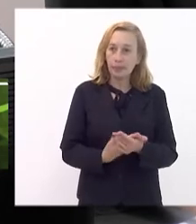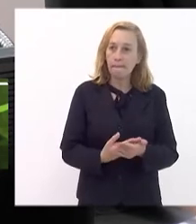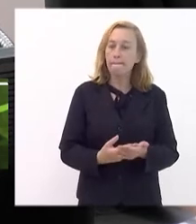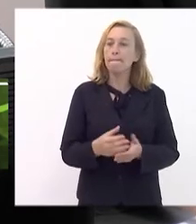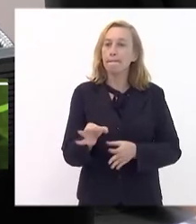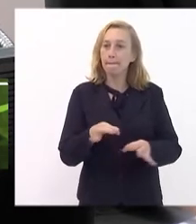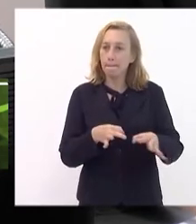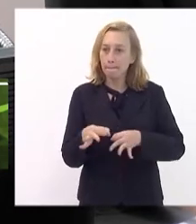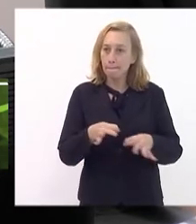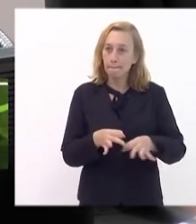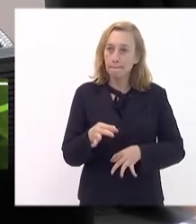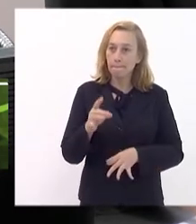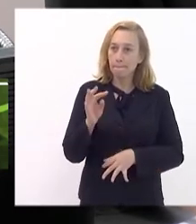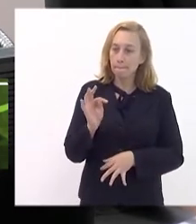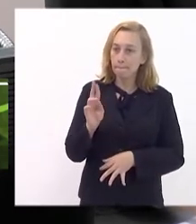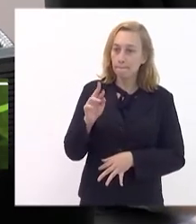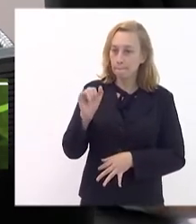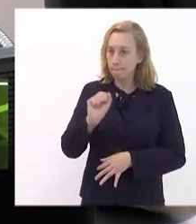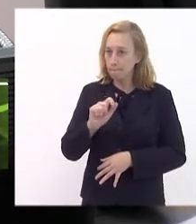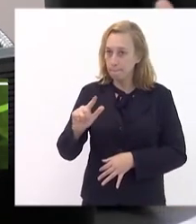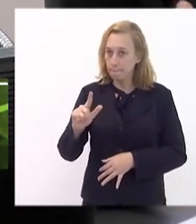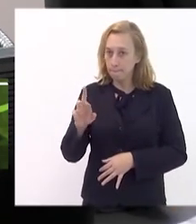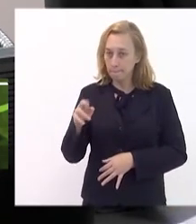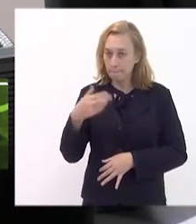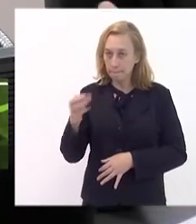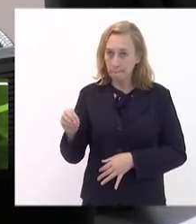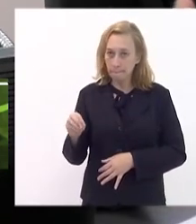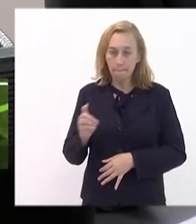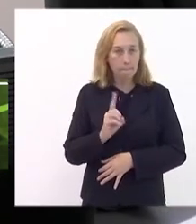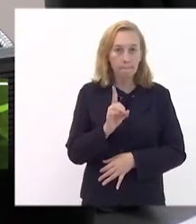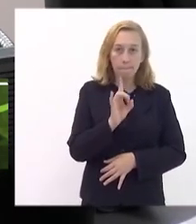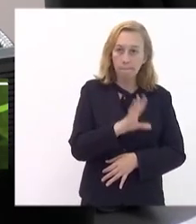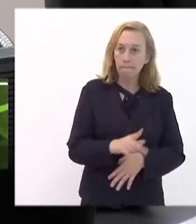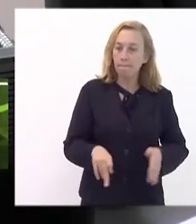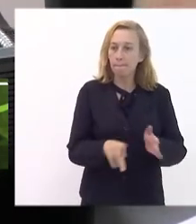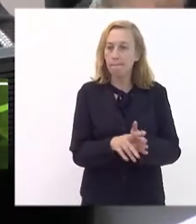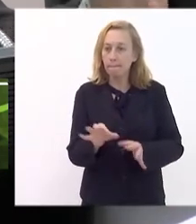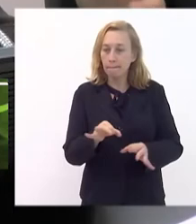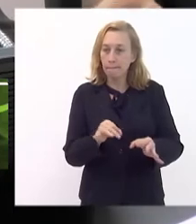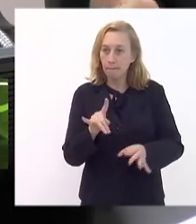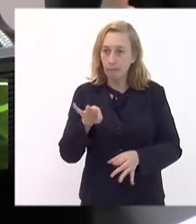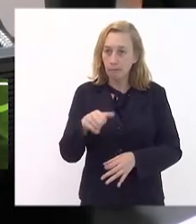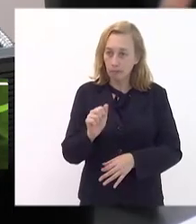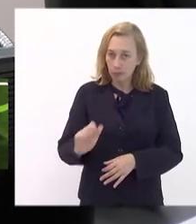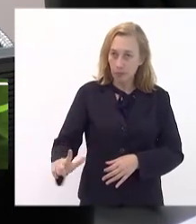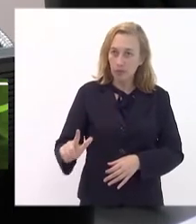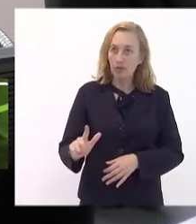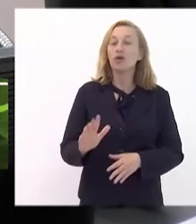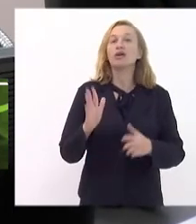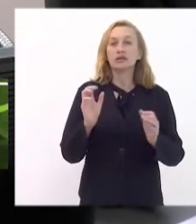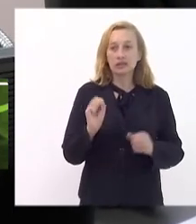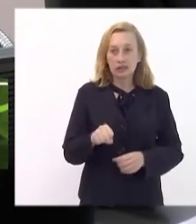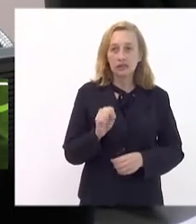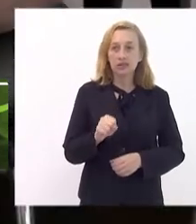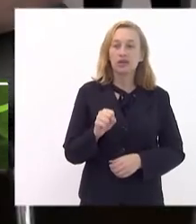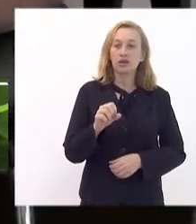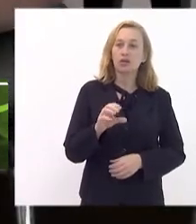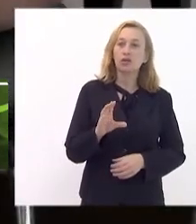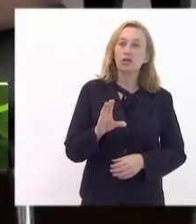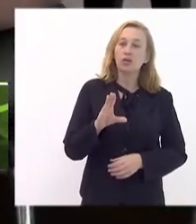túnel extravasor. Não é só do túnel, não. Sim, querido, do túnel, com as bacias de contribuição mesmo, claro. Sim. Sim,